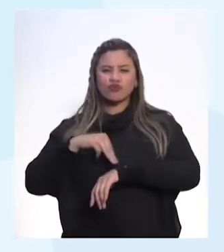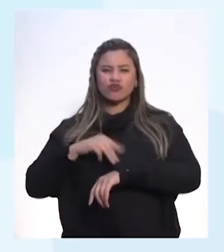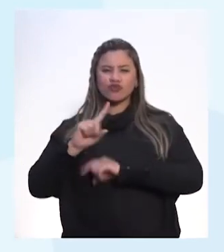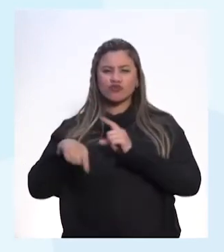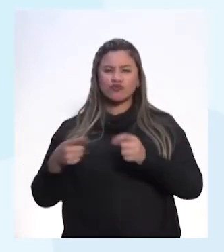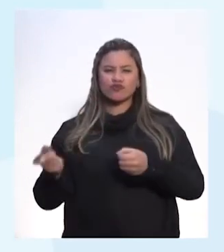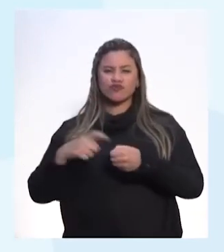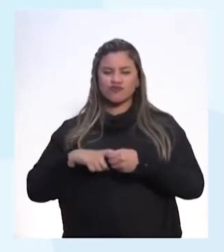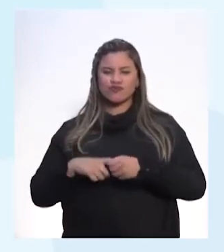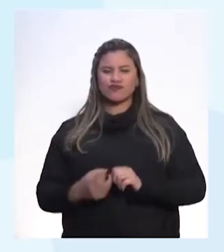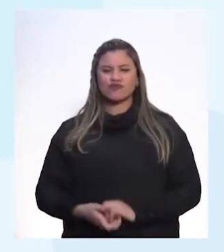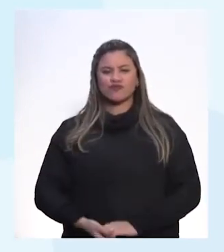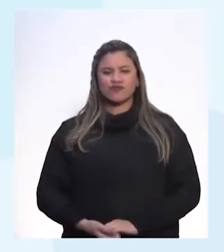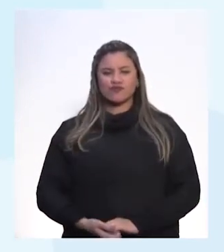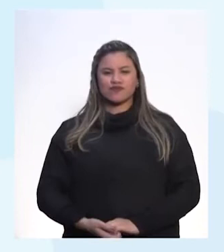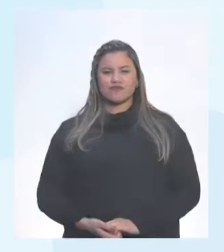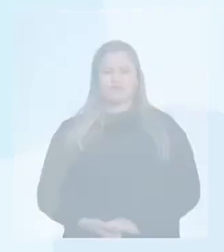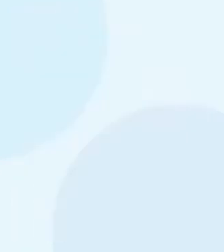gente volta já.